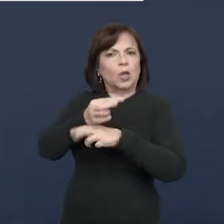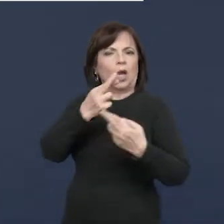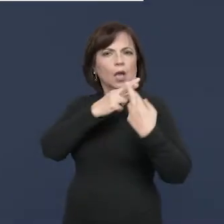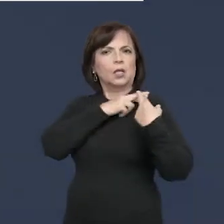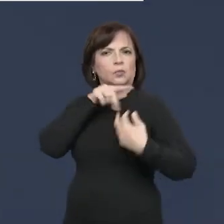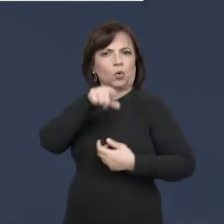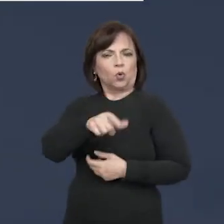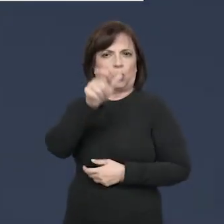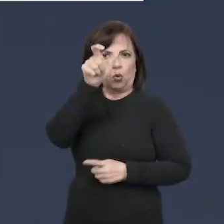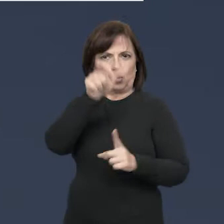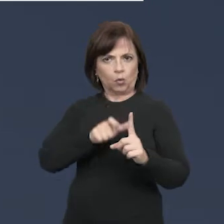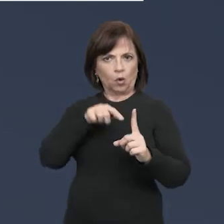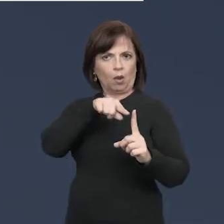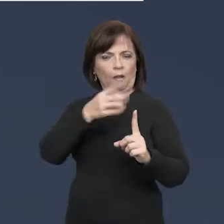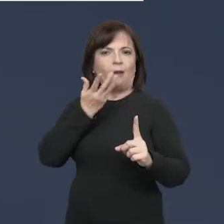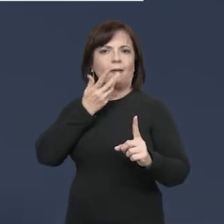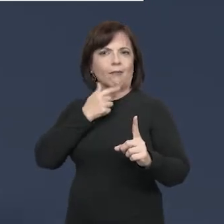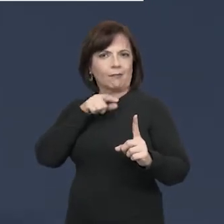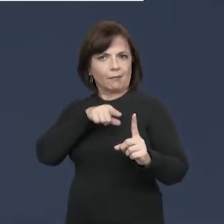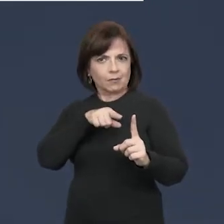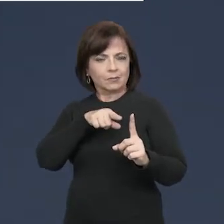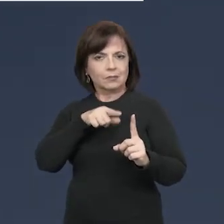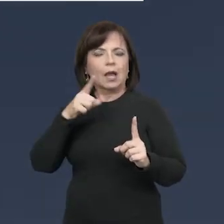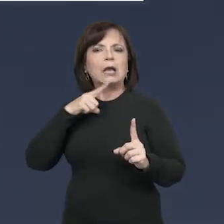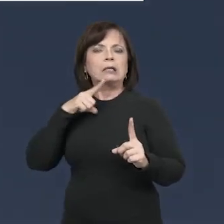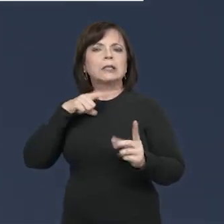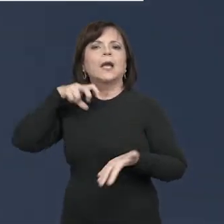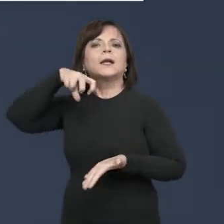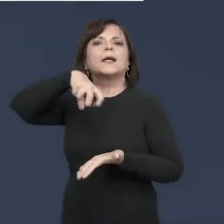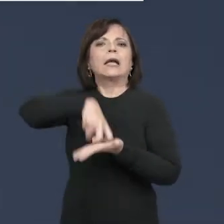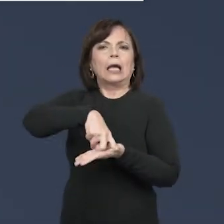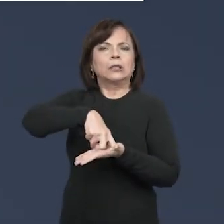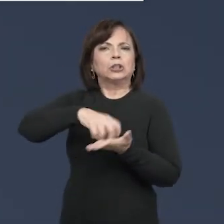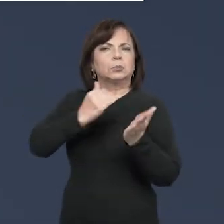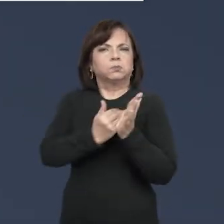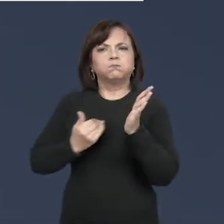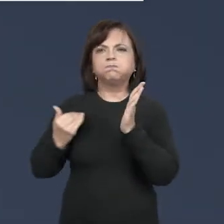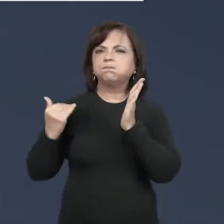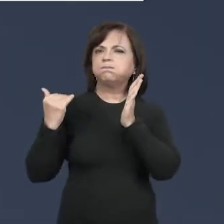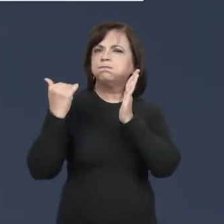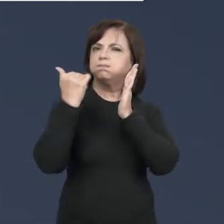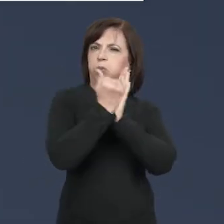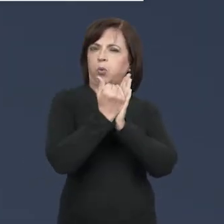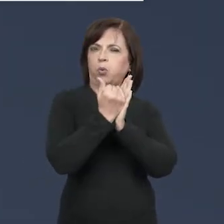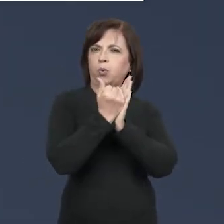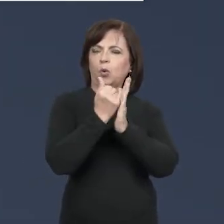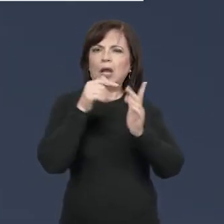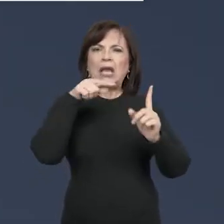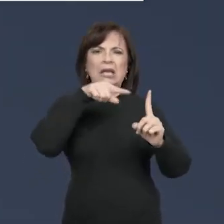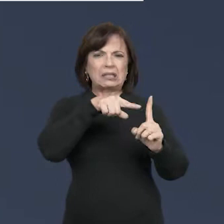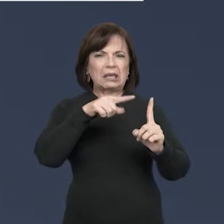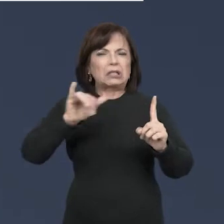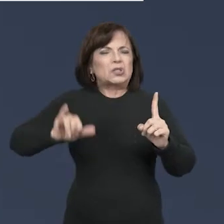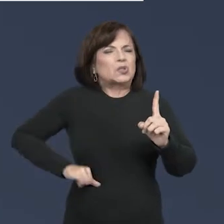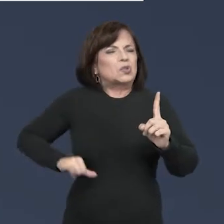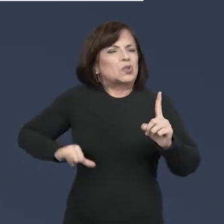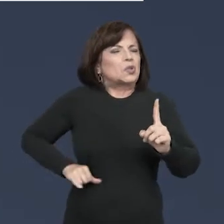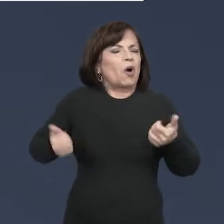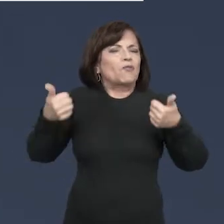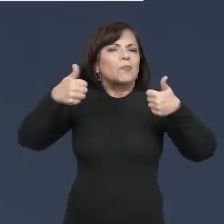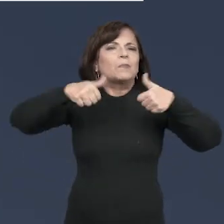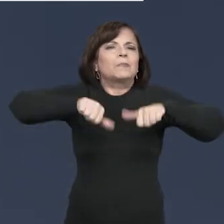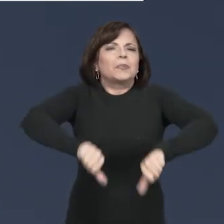determinada responsabilidade sobre a criança aplicam castigos pessoais de tamanha intensidade que causam um